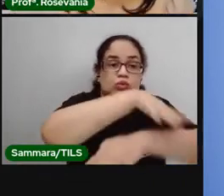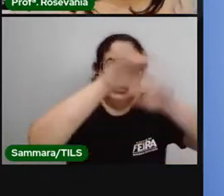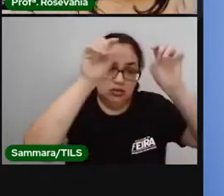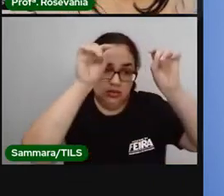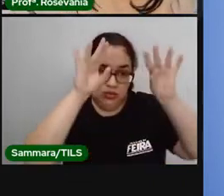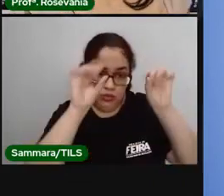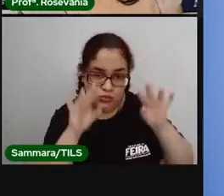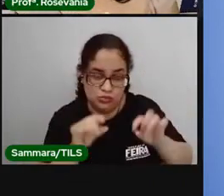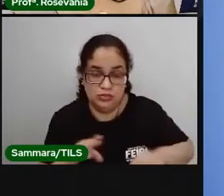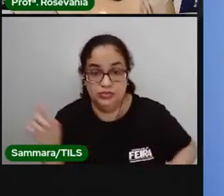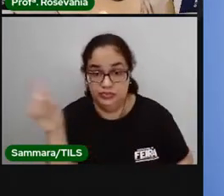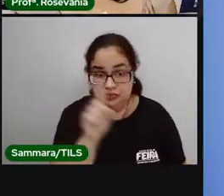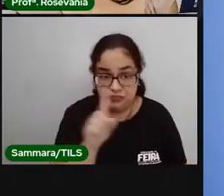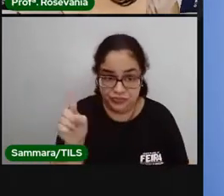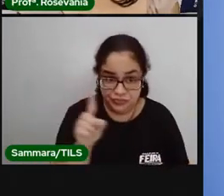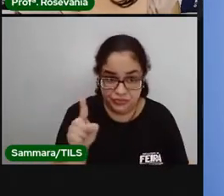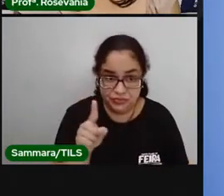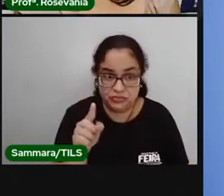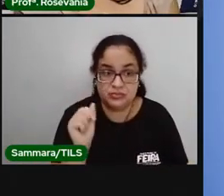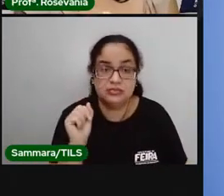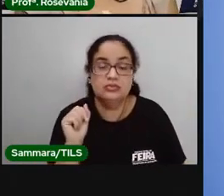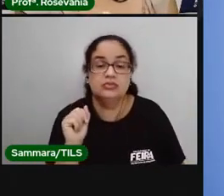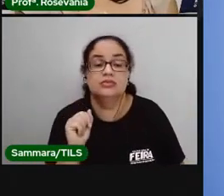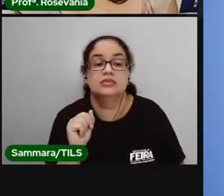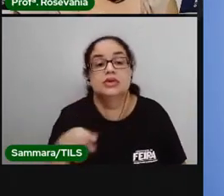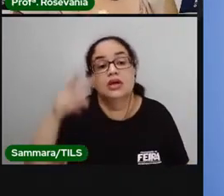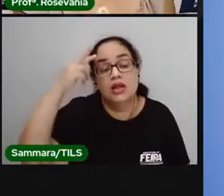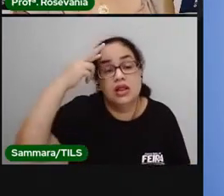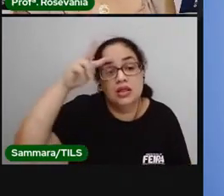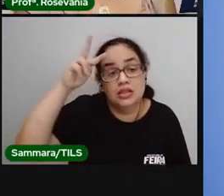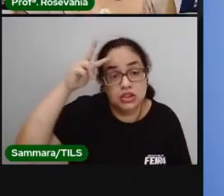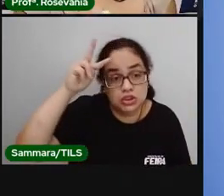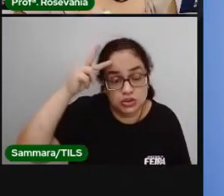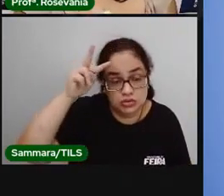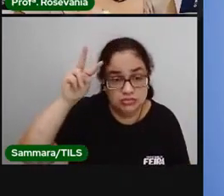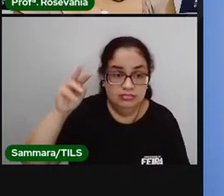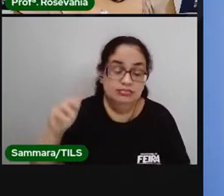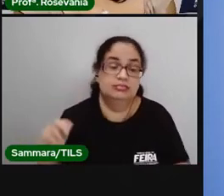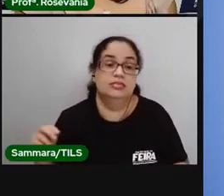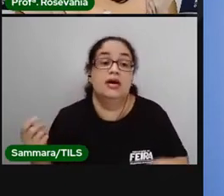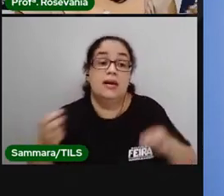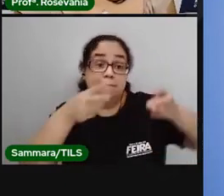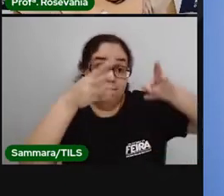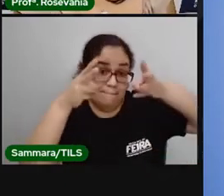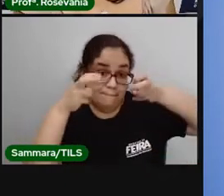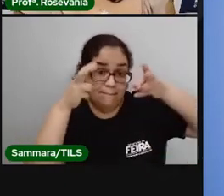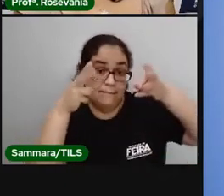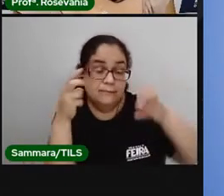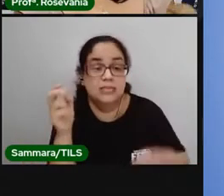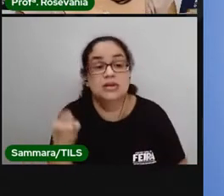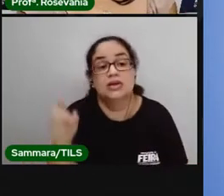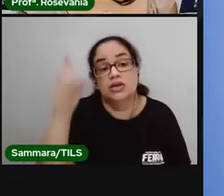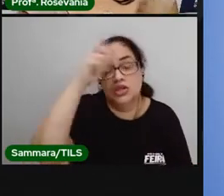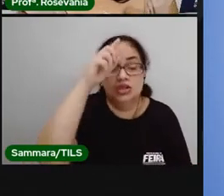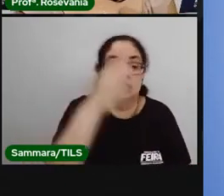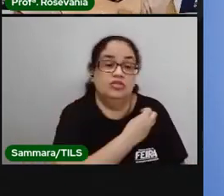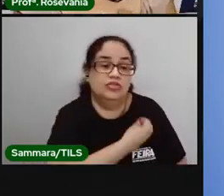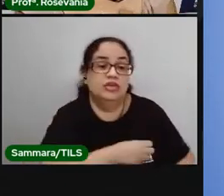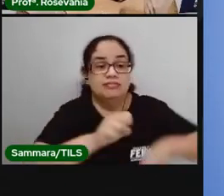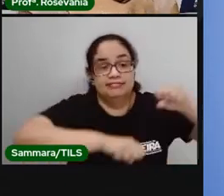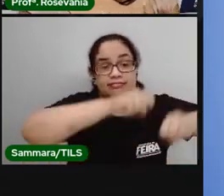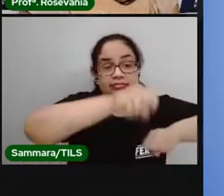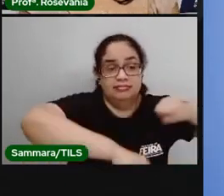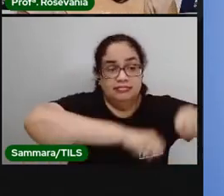Que ela é um pedacinho da tirinha, né? Da Turma da Mônica. E aí você percebe coisas corriqueiras, a bicicletinha, né?